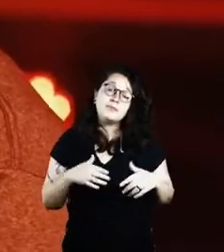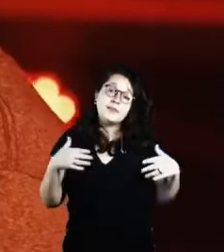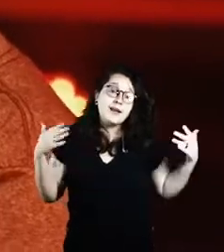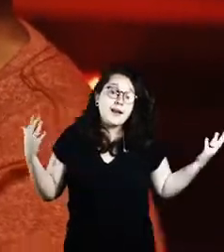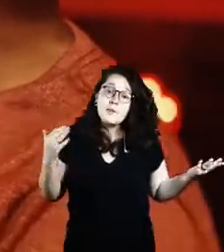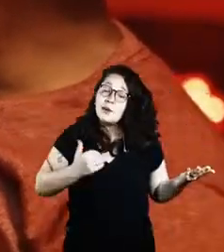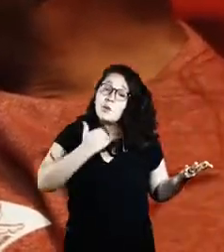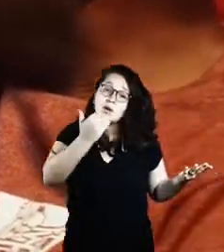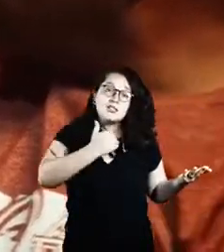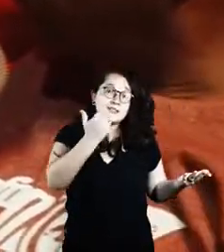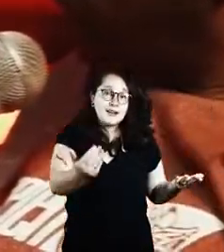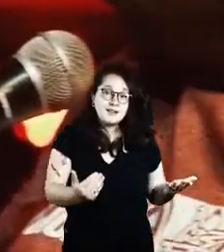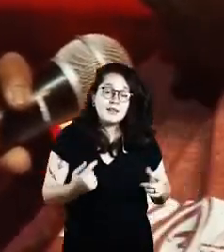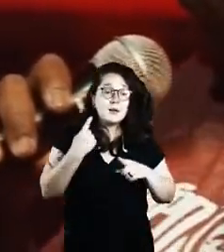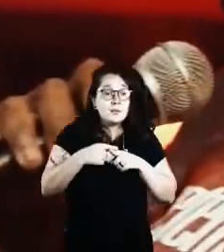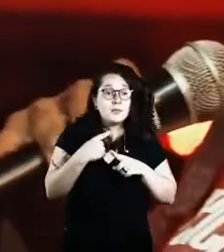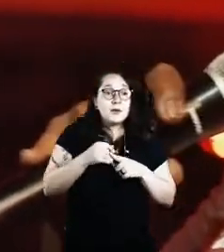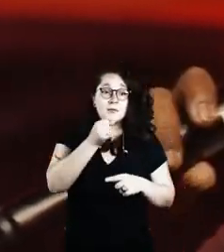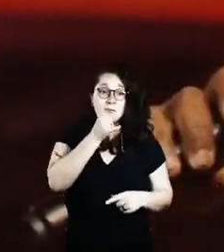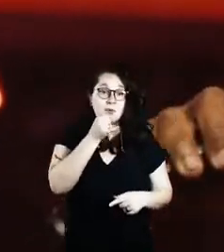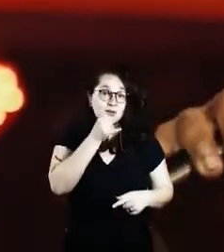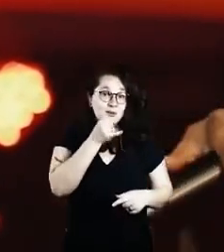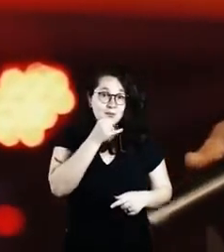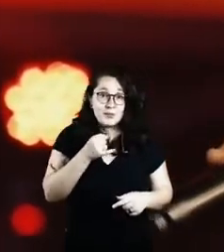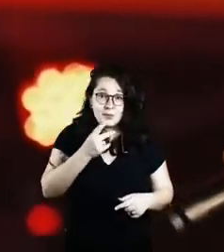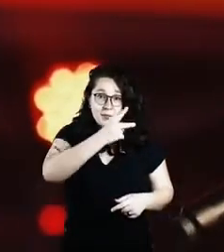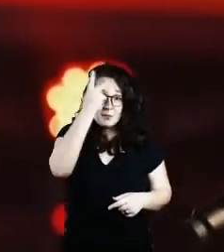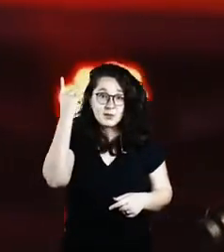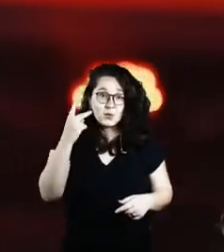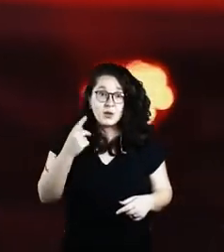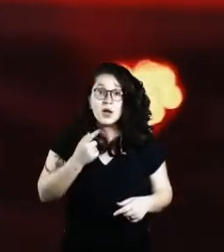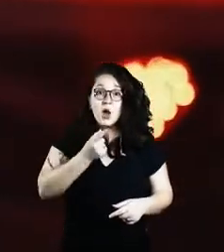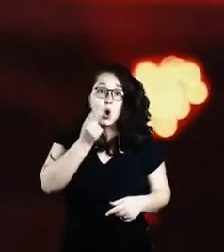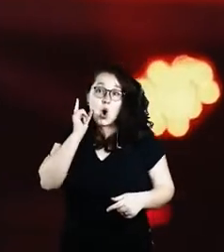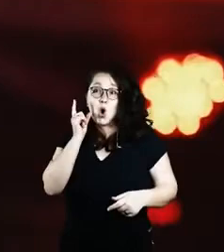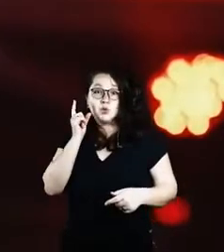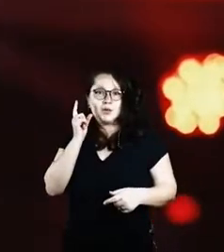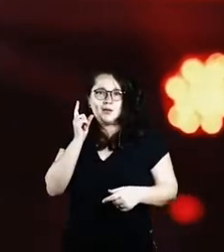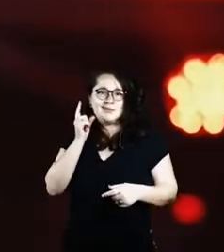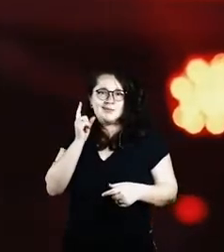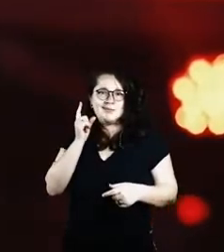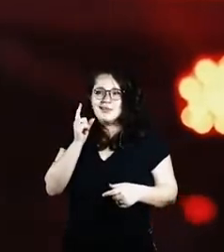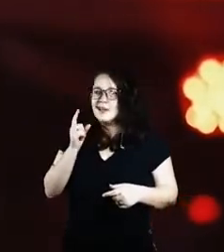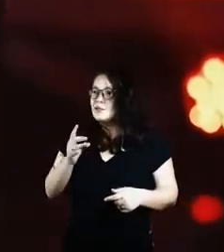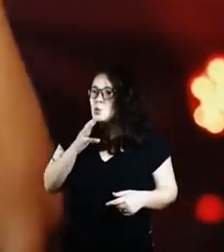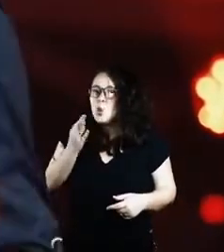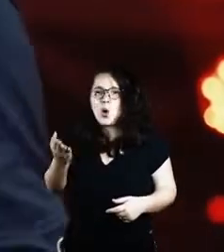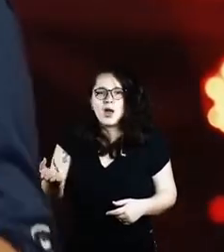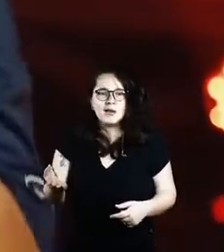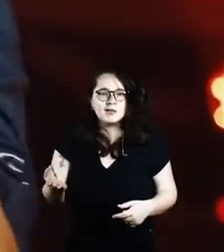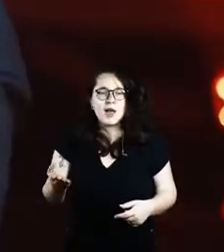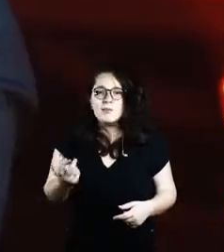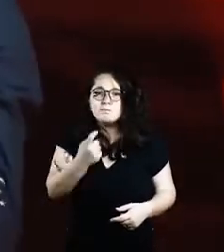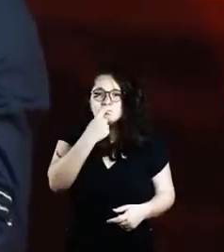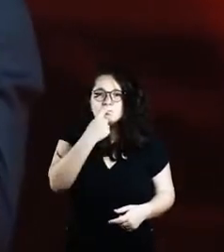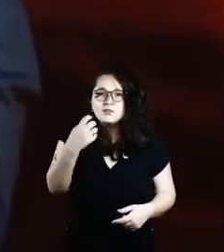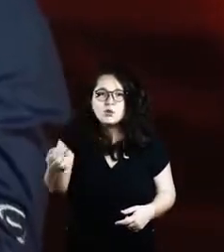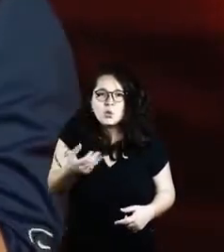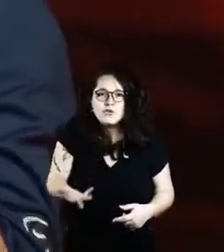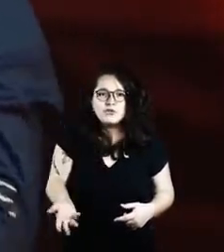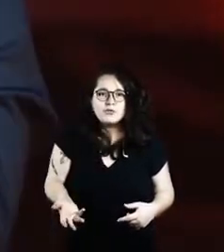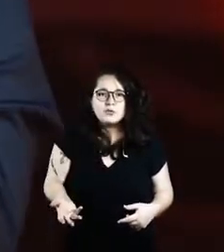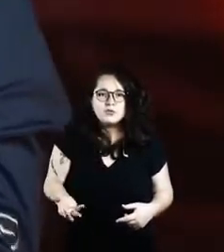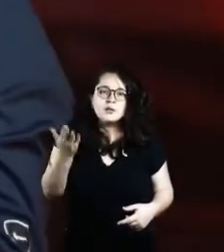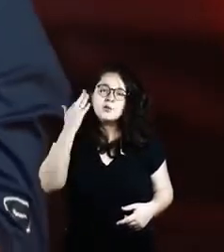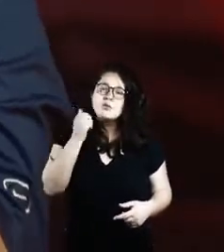uns caras que chegaram ontem de noite na festa, que não sabe quem é nós, não sabe quem é o Giba, não faz nem ideia do que nós estamos, né, falando, meu?